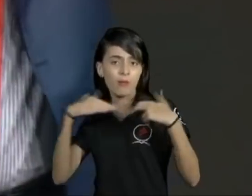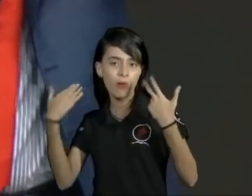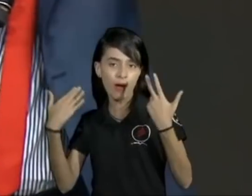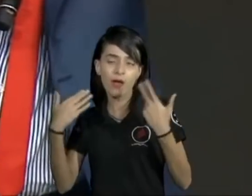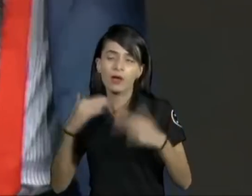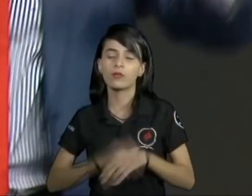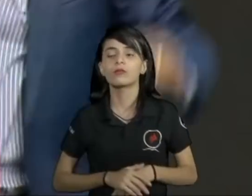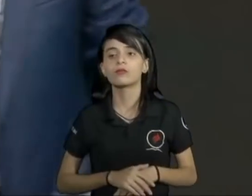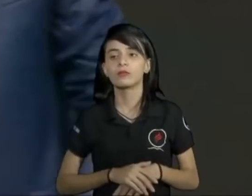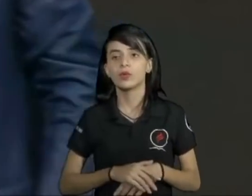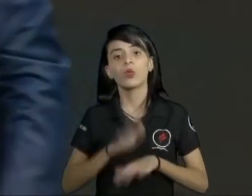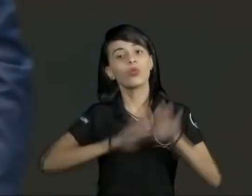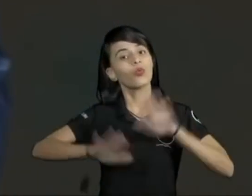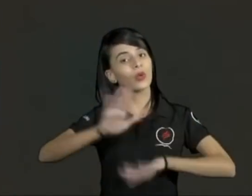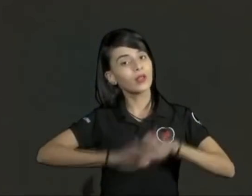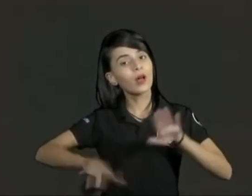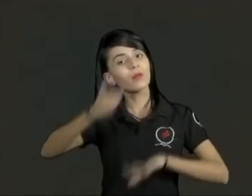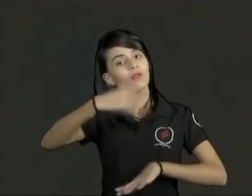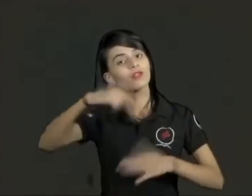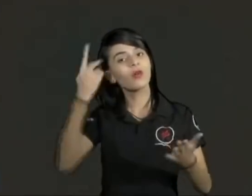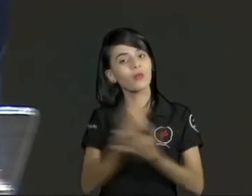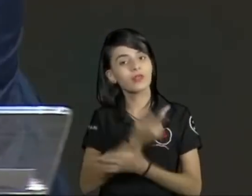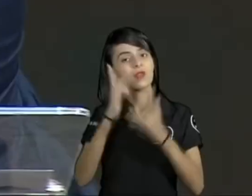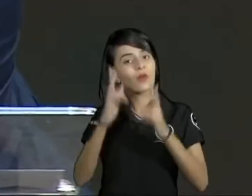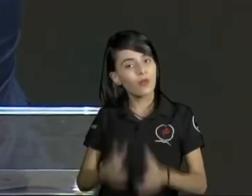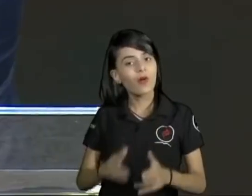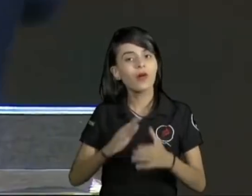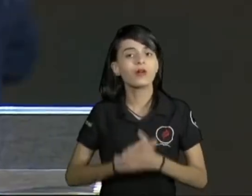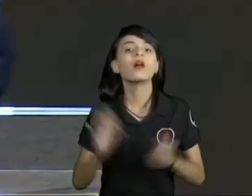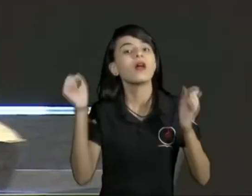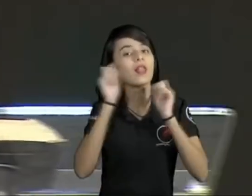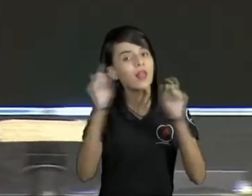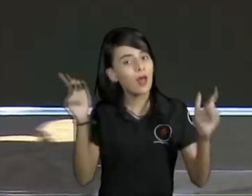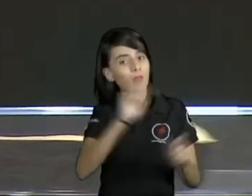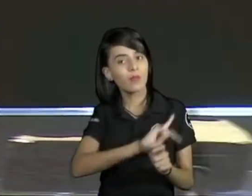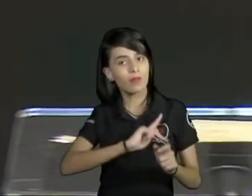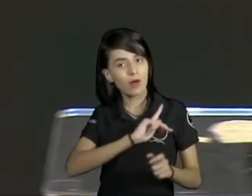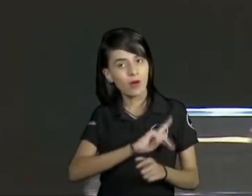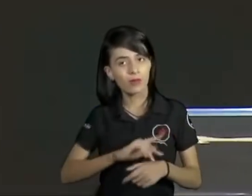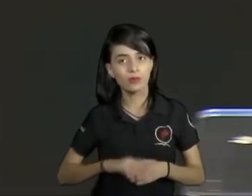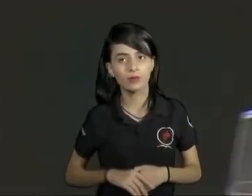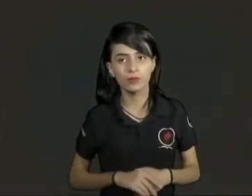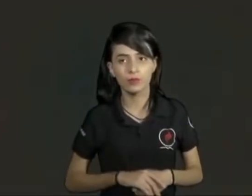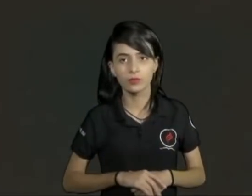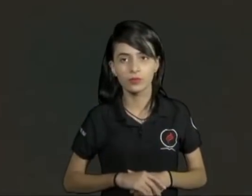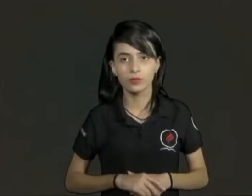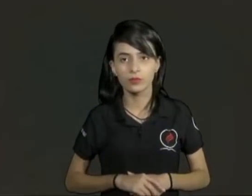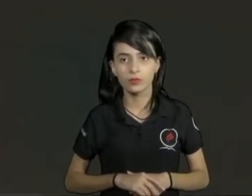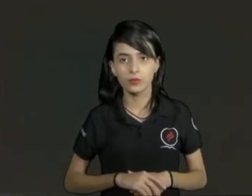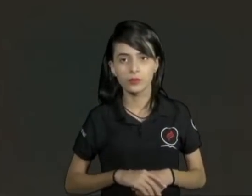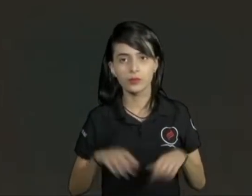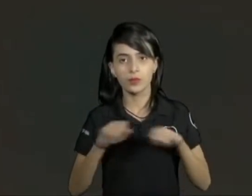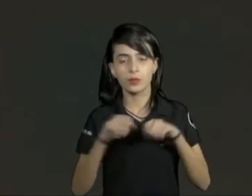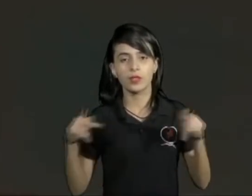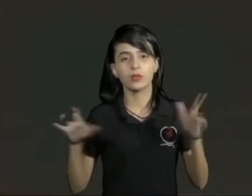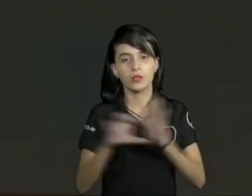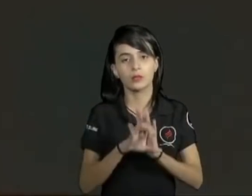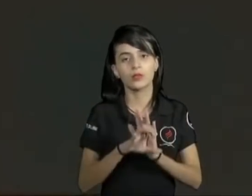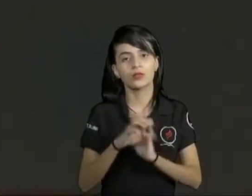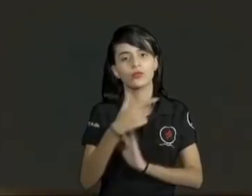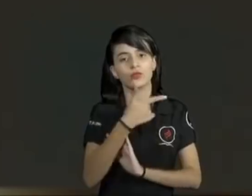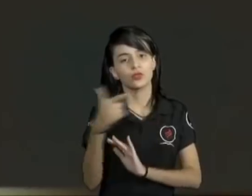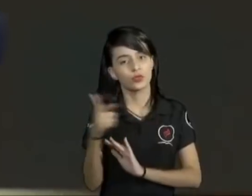cuidado para não acontecer a mesma coisa com vocês que a igreja de hoje é o alerta do apóstolo Paulo Apocalipse